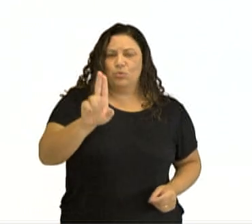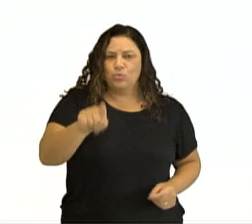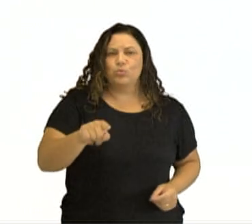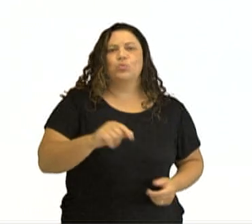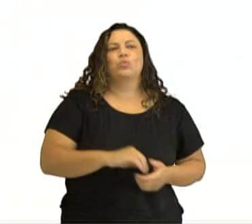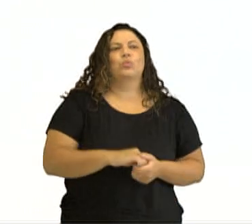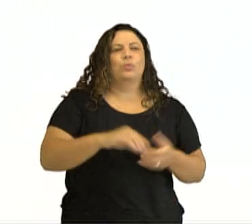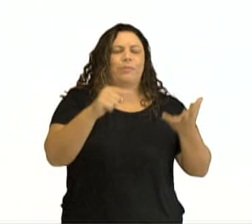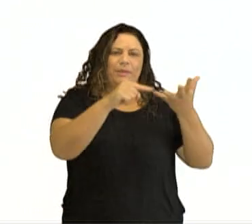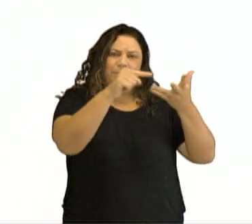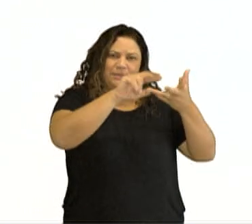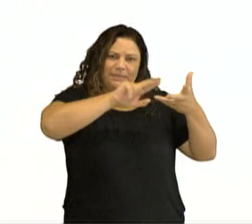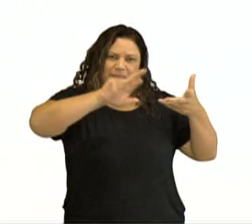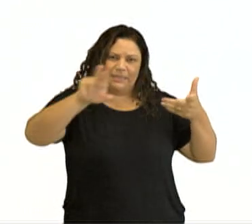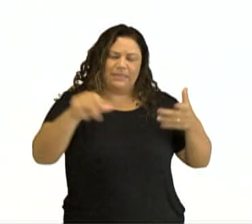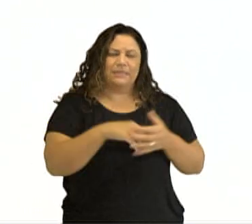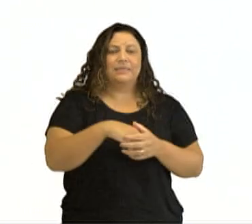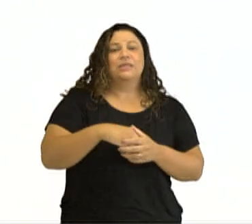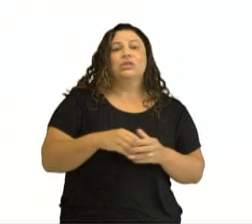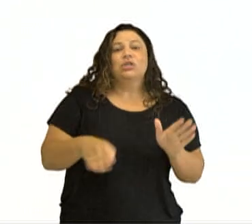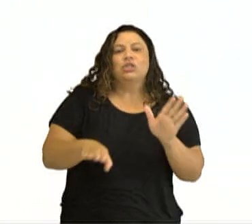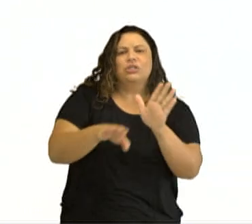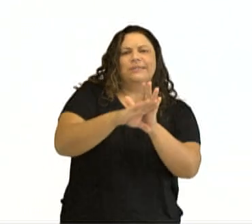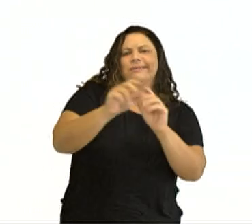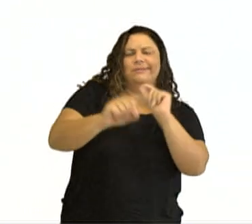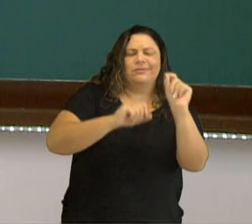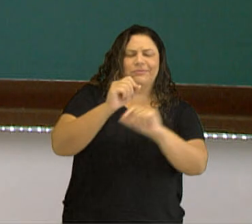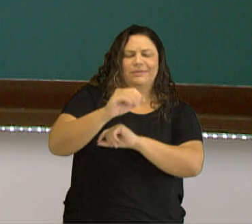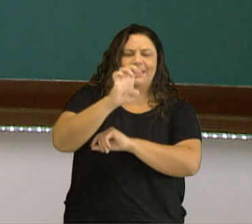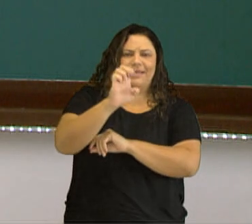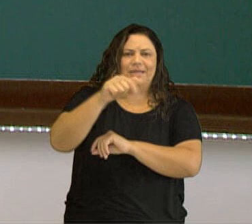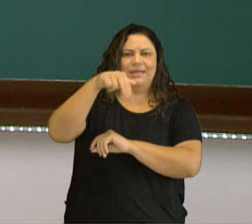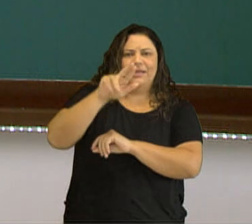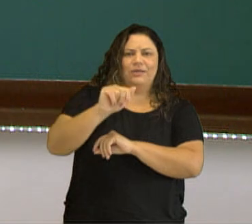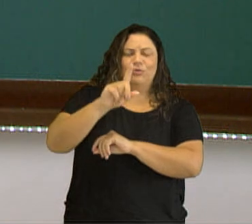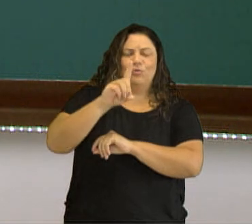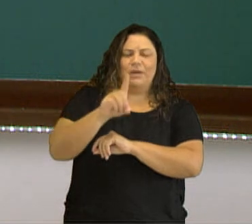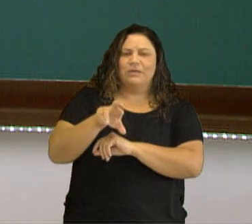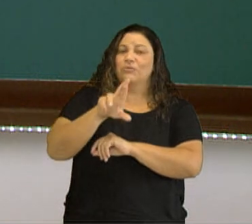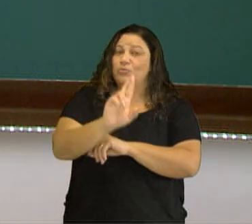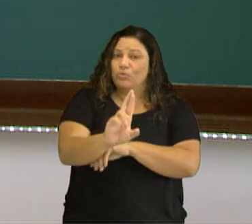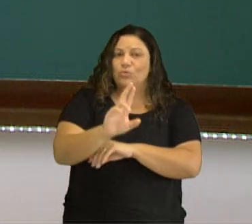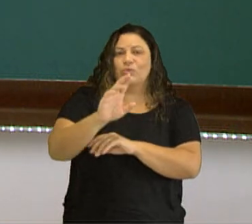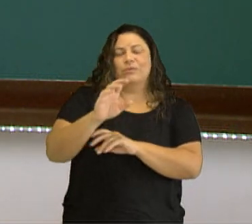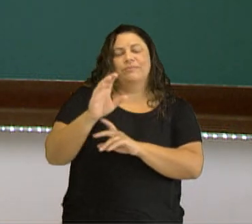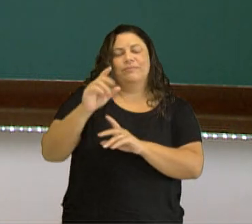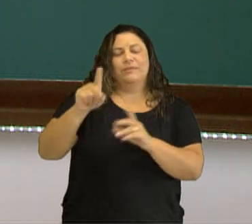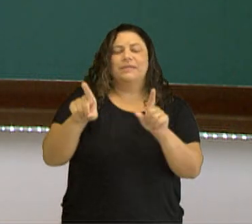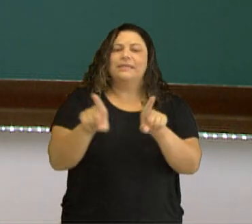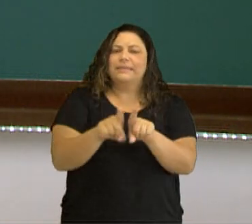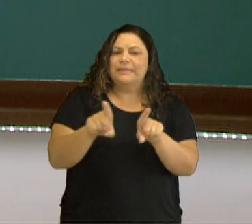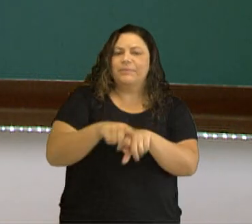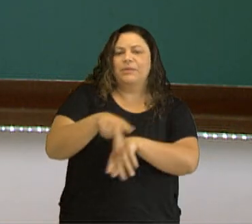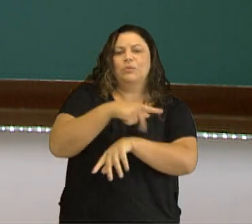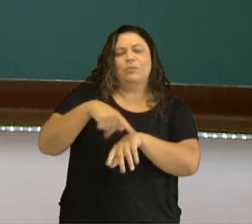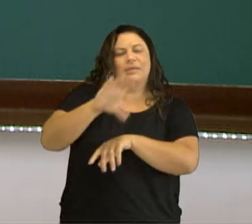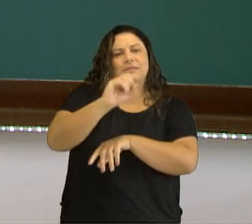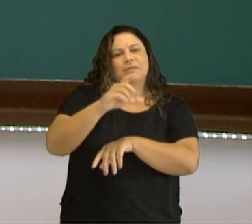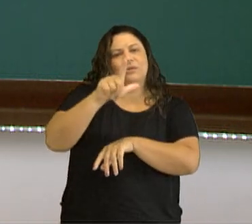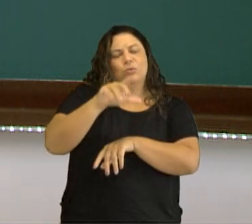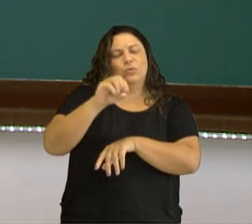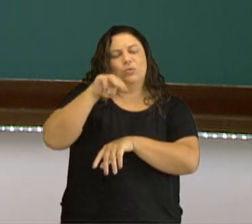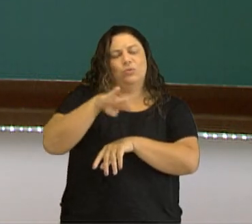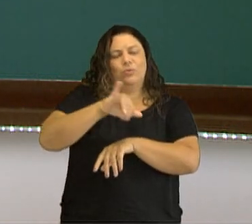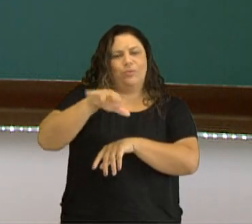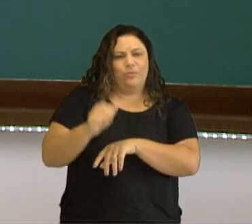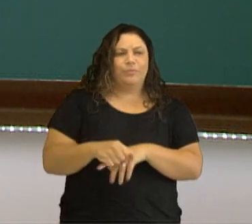Picchu, chegando ao Equador e à Colômbia. Então ali vai se desenvolver a civilização inca, né, nessa região dos Andes aqui,